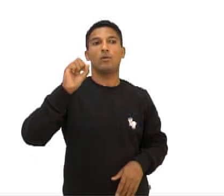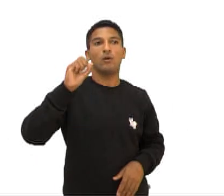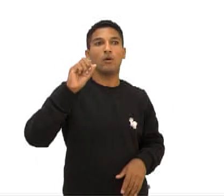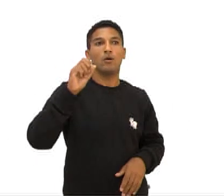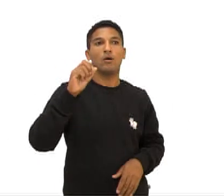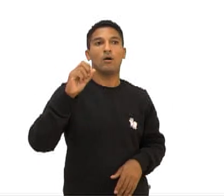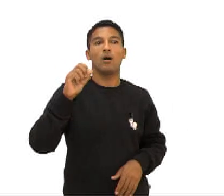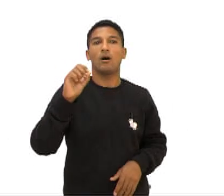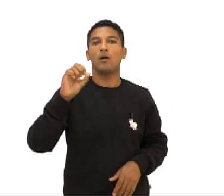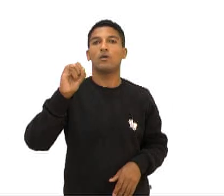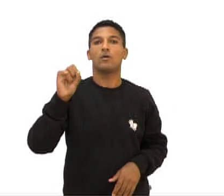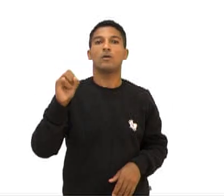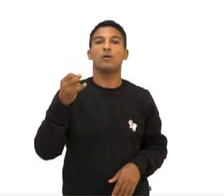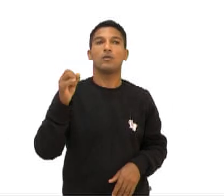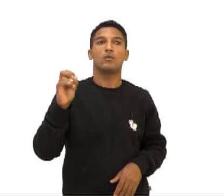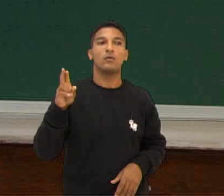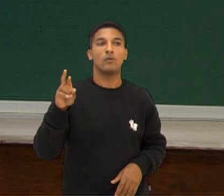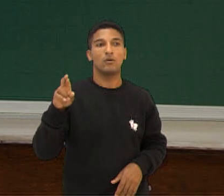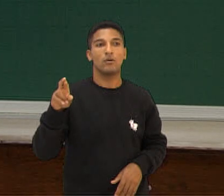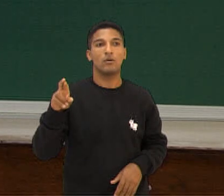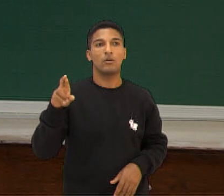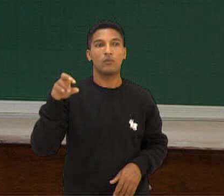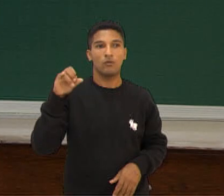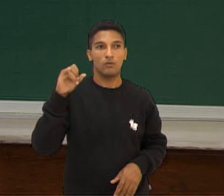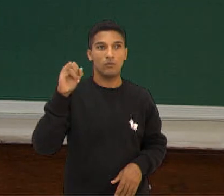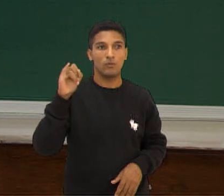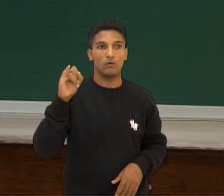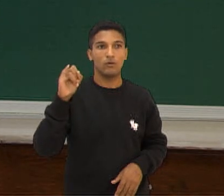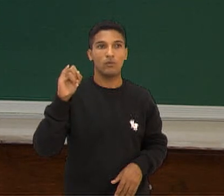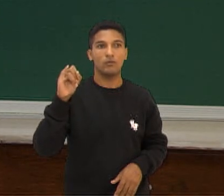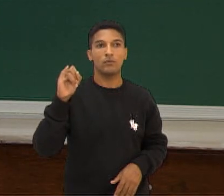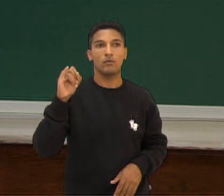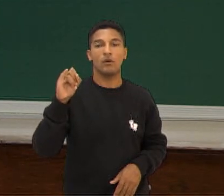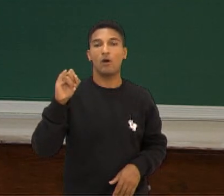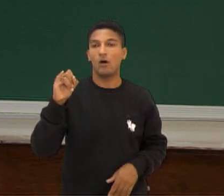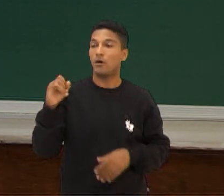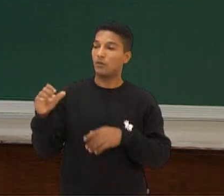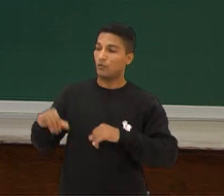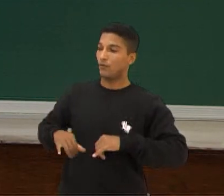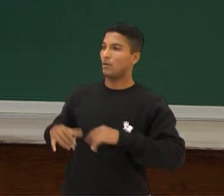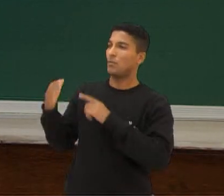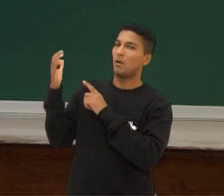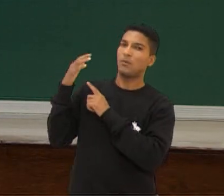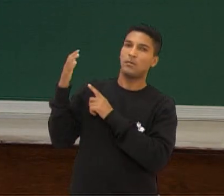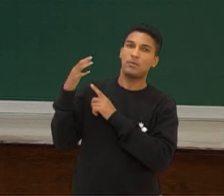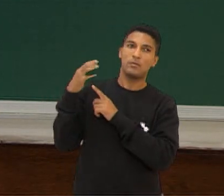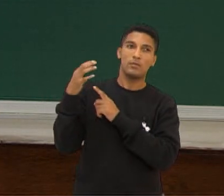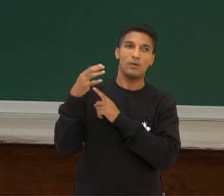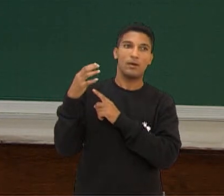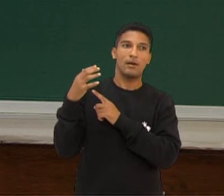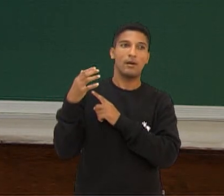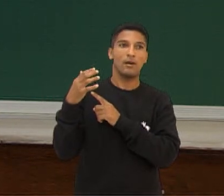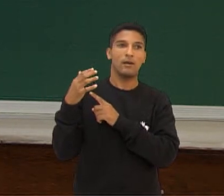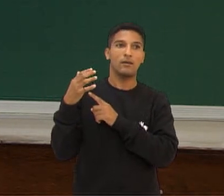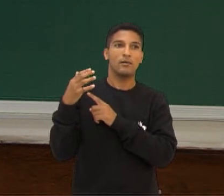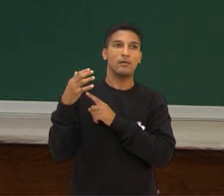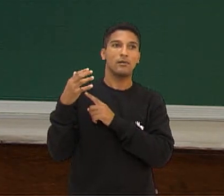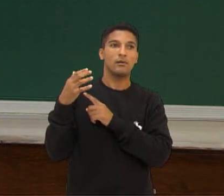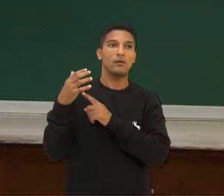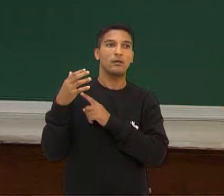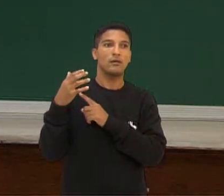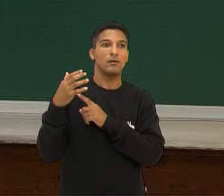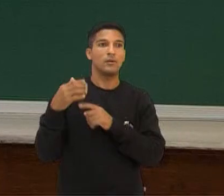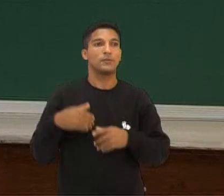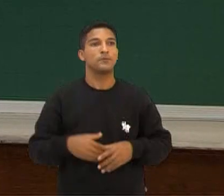o depressivo, não é adjetivo? A gente consegue, então, ir relacionando para conseguir dar conta